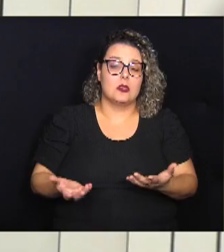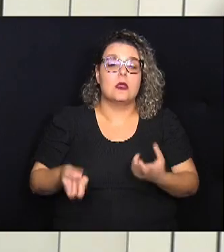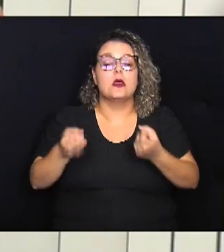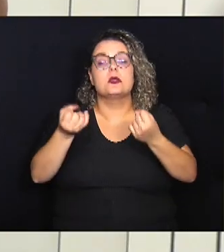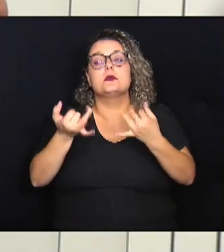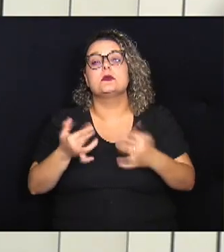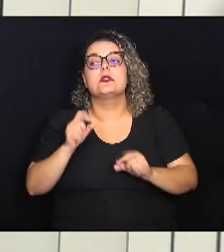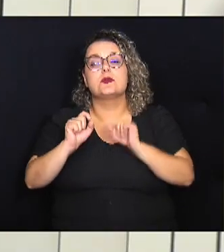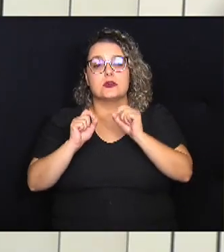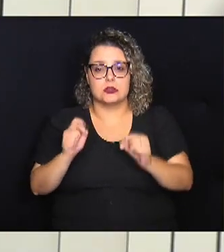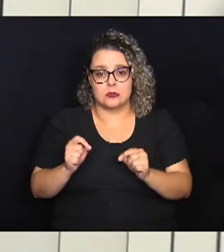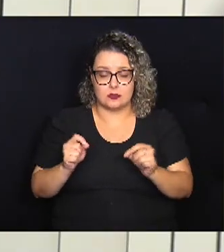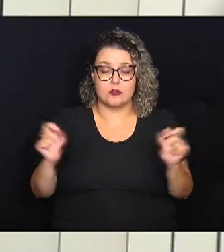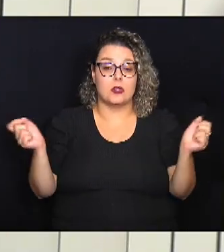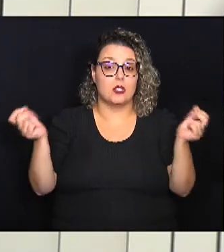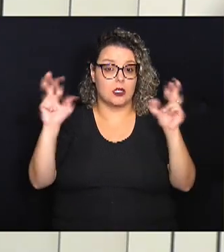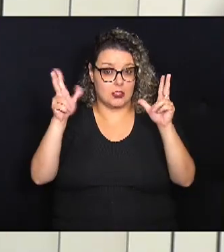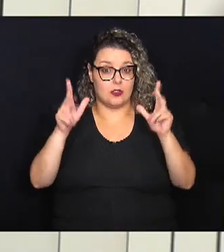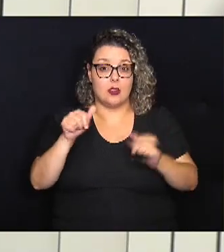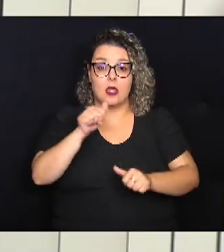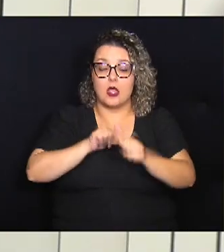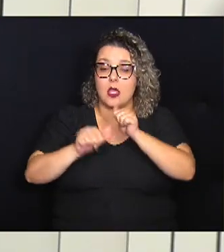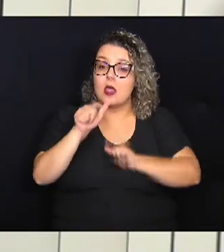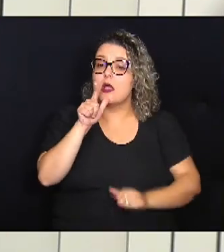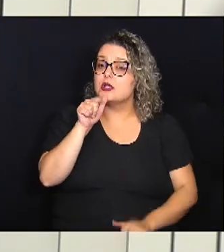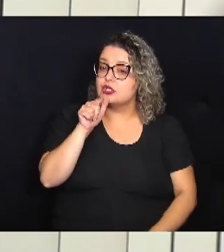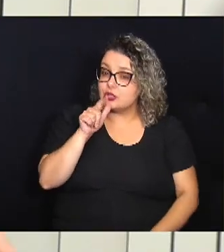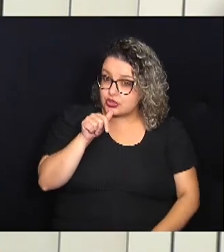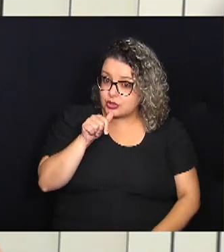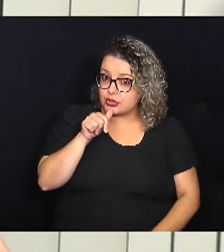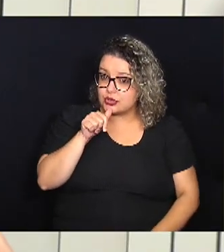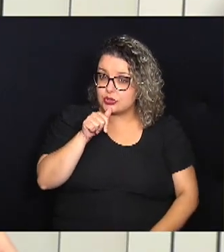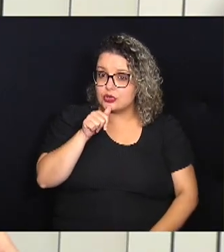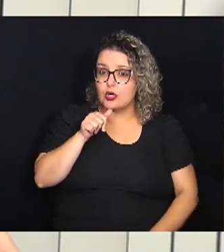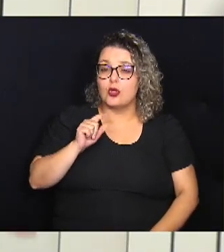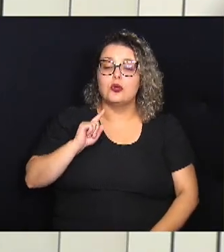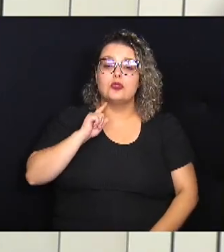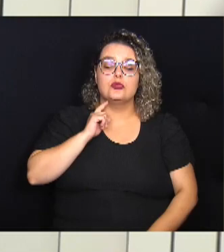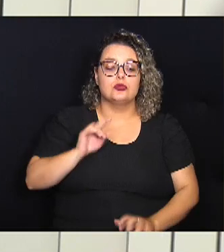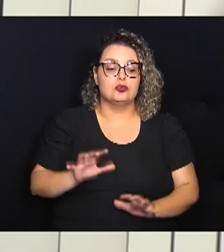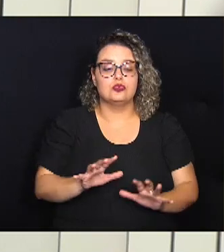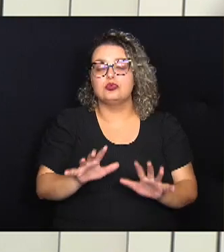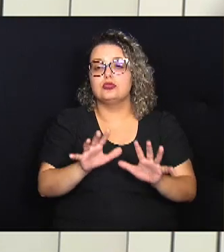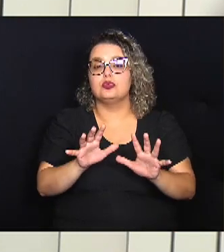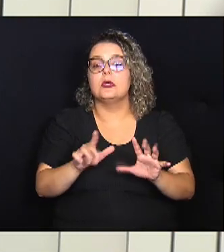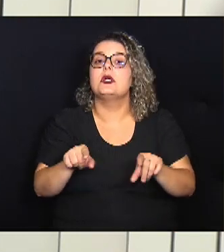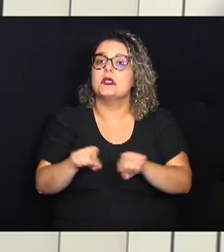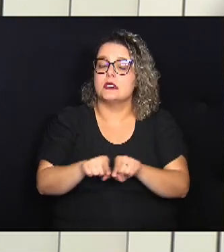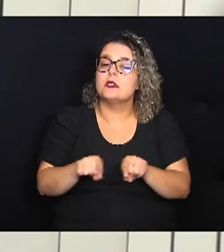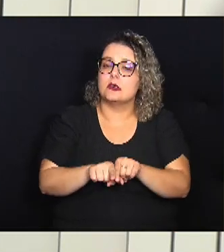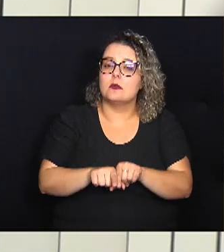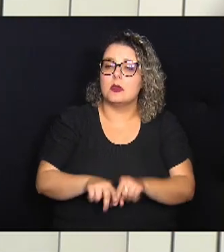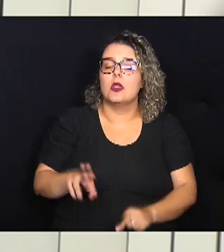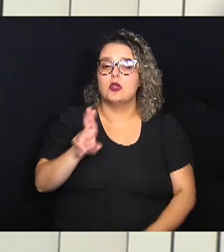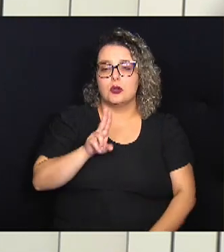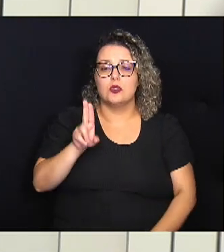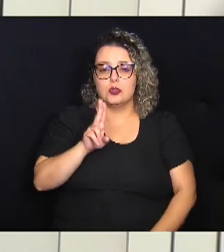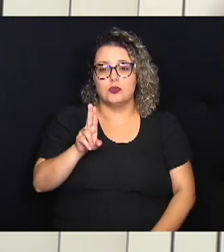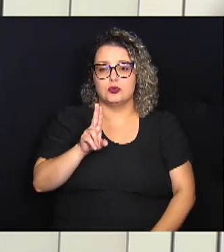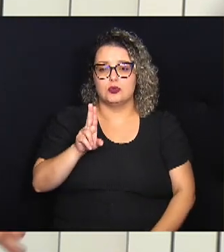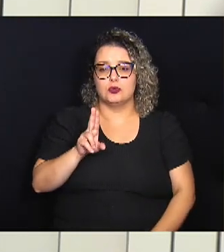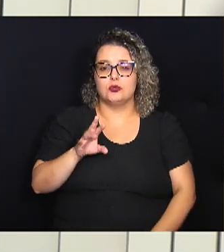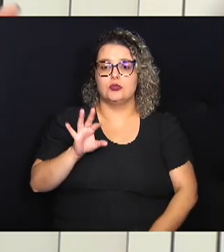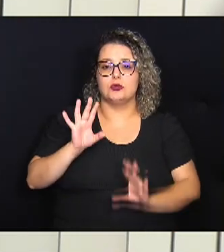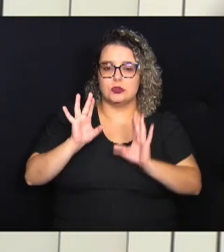orientação é atenção à hidratação regular, umidificação de ambientes e também o uso de soluções adequadas